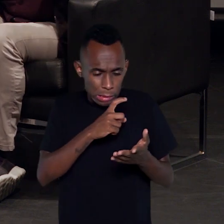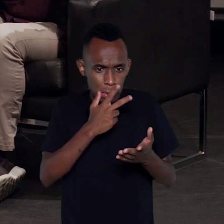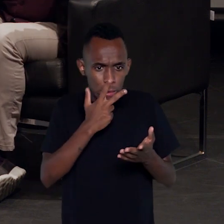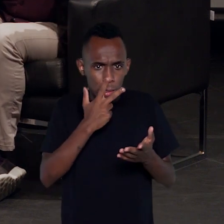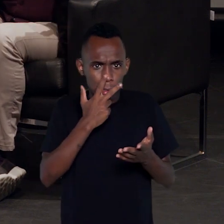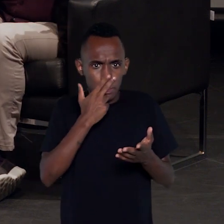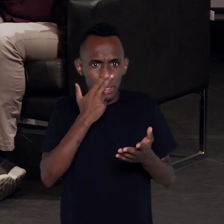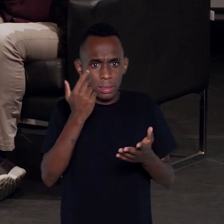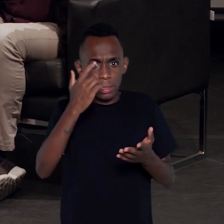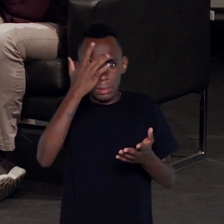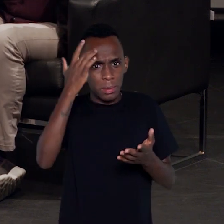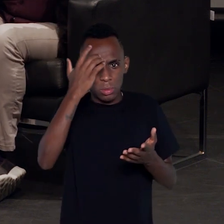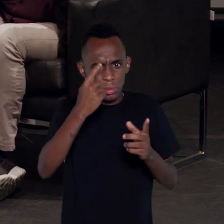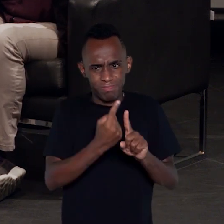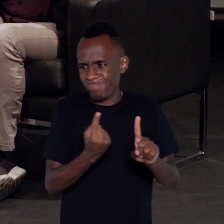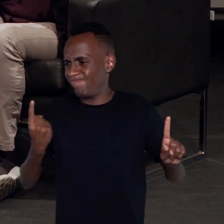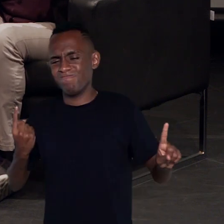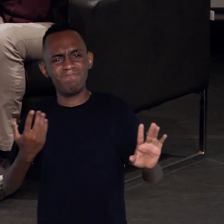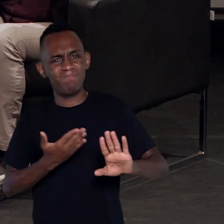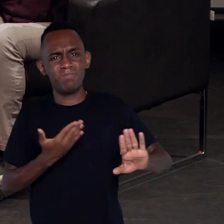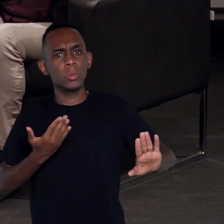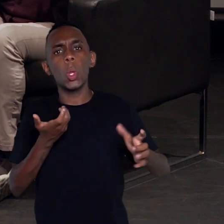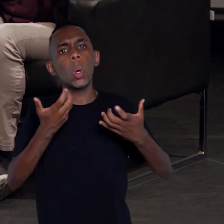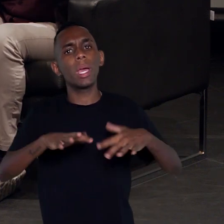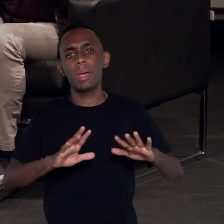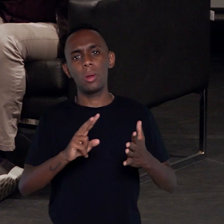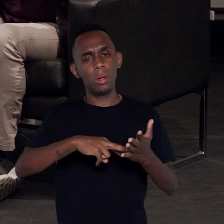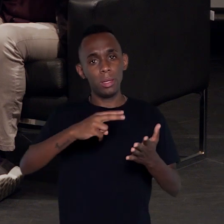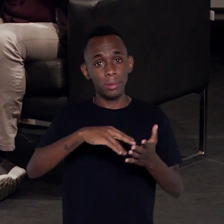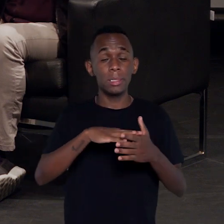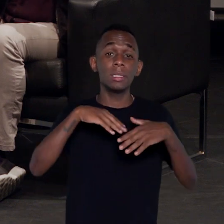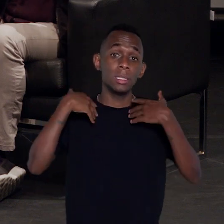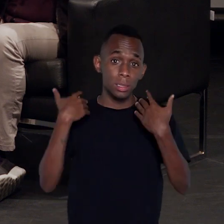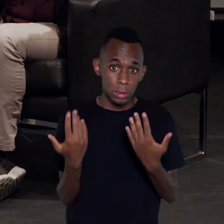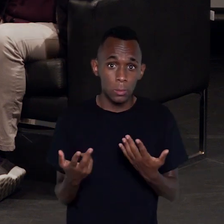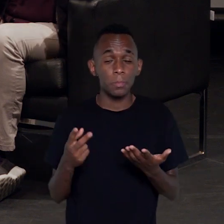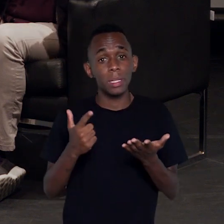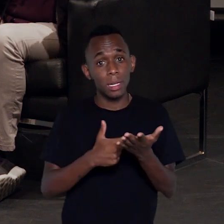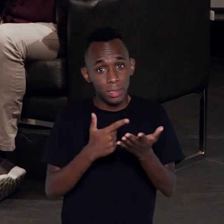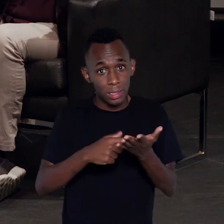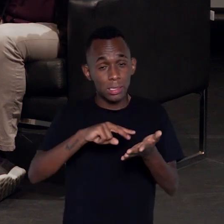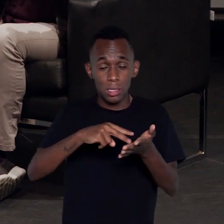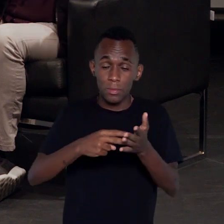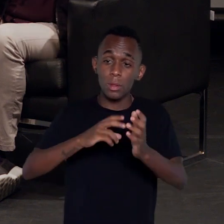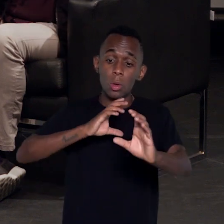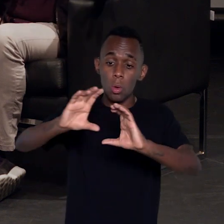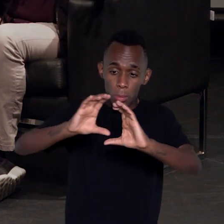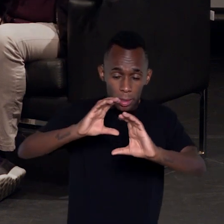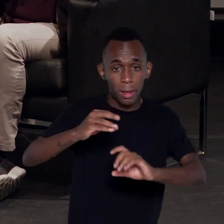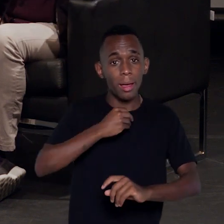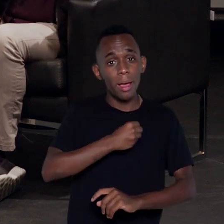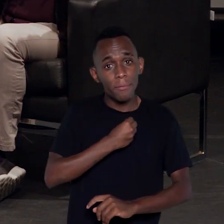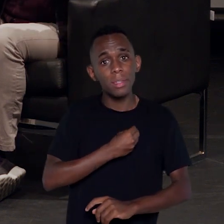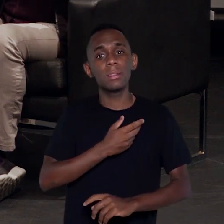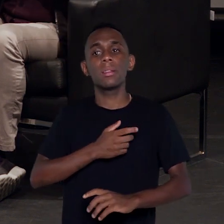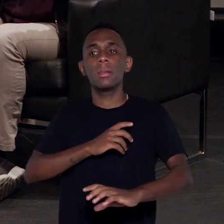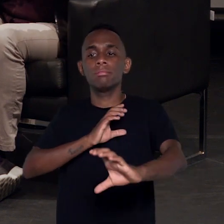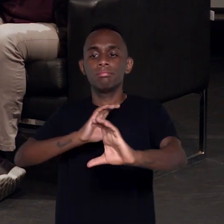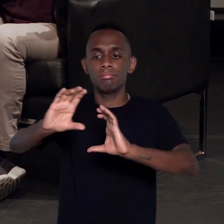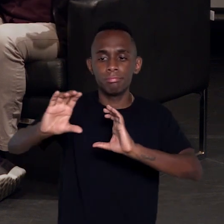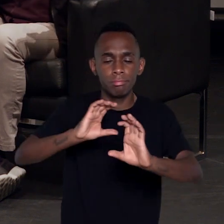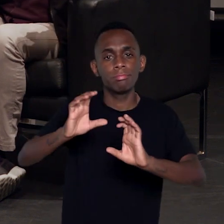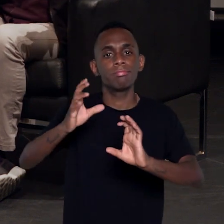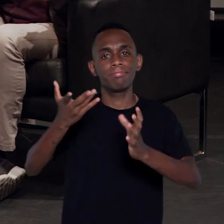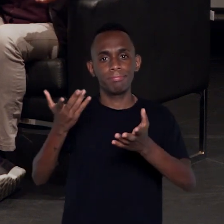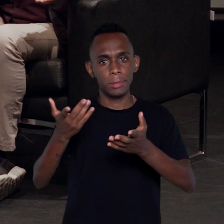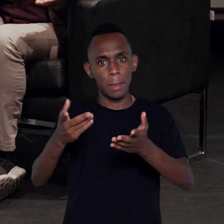Porque eu acho que, no fundo, a literatura se presta a isso. É uma maneira de comunicar a vida para o outro. É uma maneira